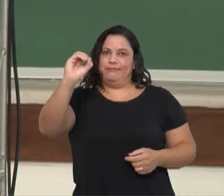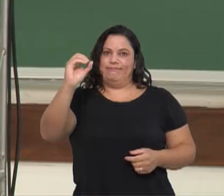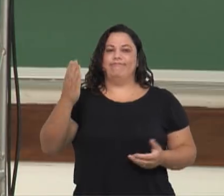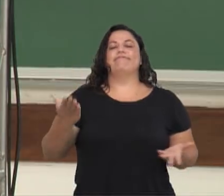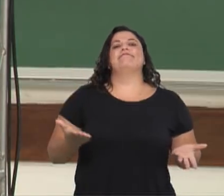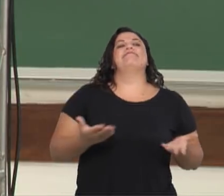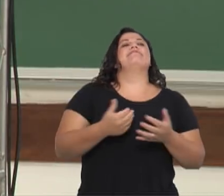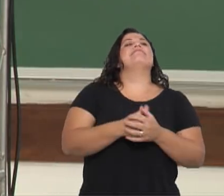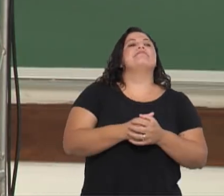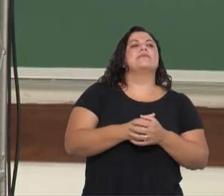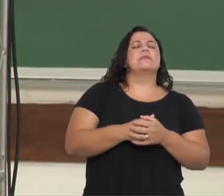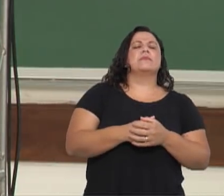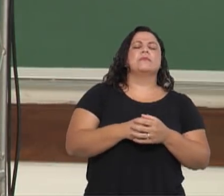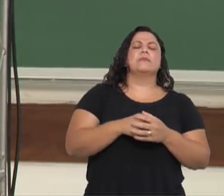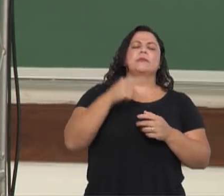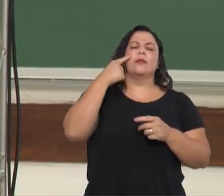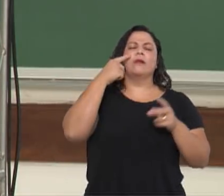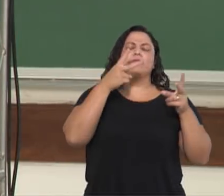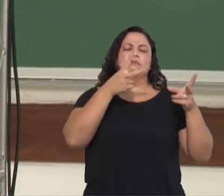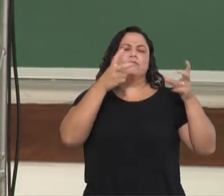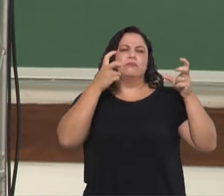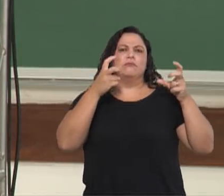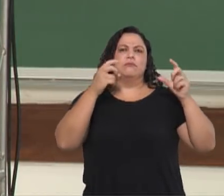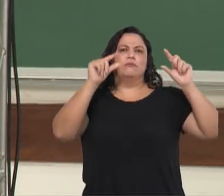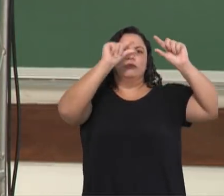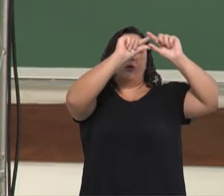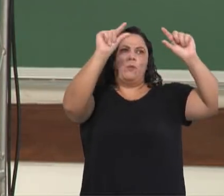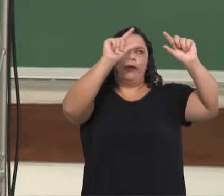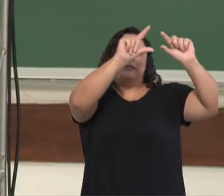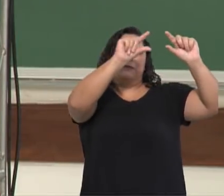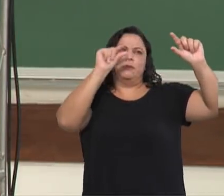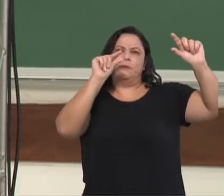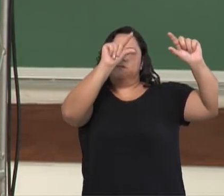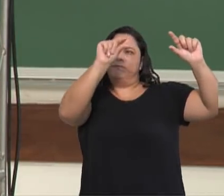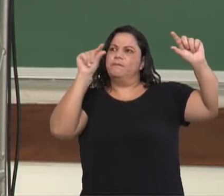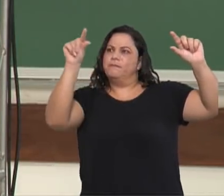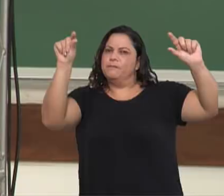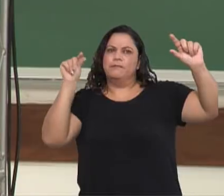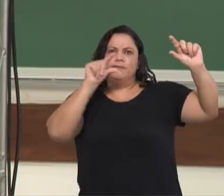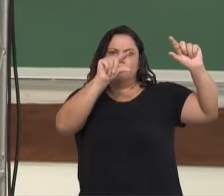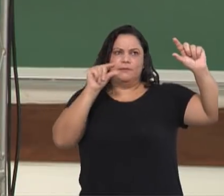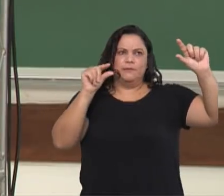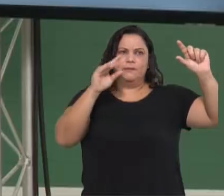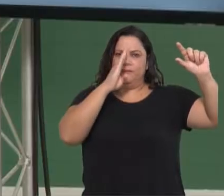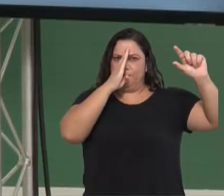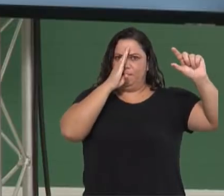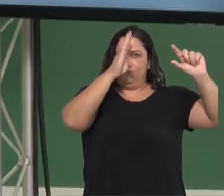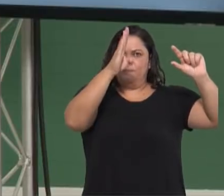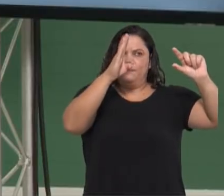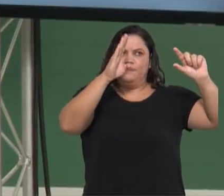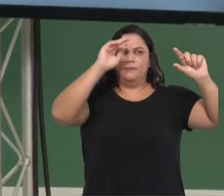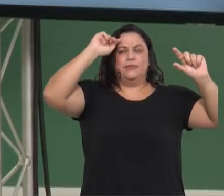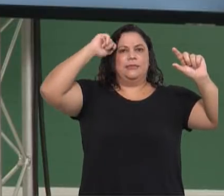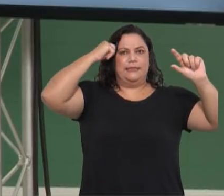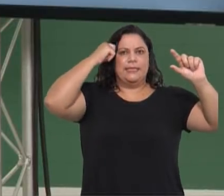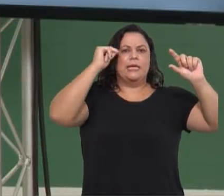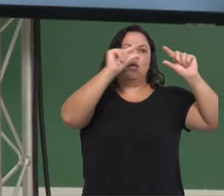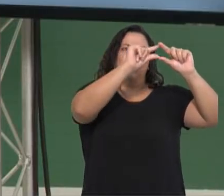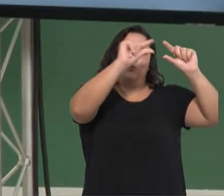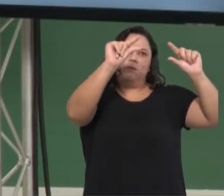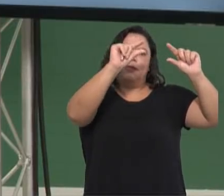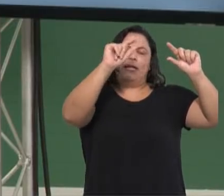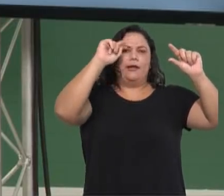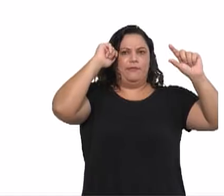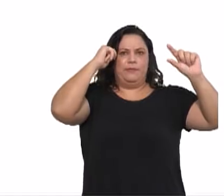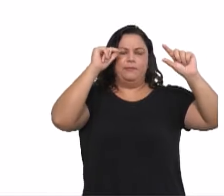Observe que eu destaquei algumas palavras e eu quero que você foque nelas, tá bom? Vamos à leitura?